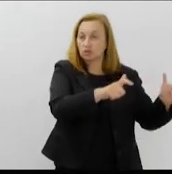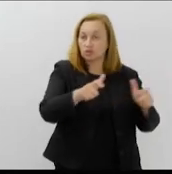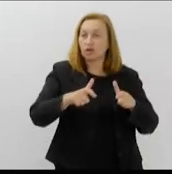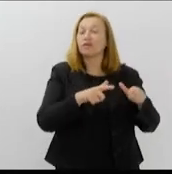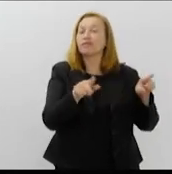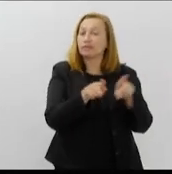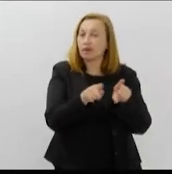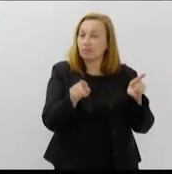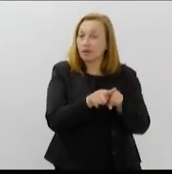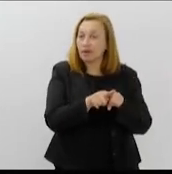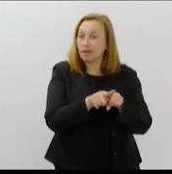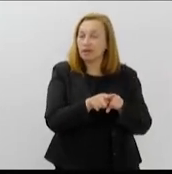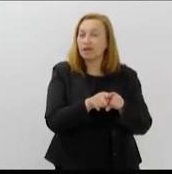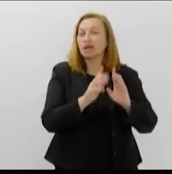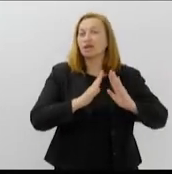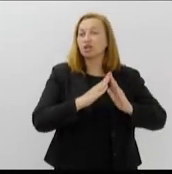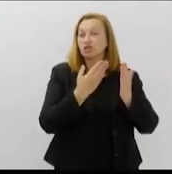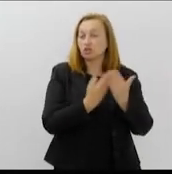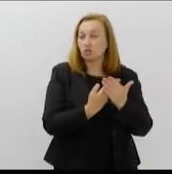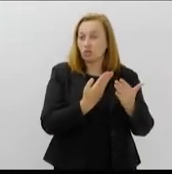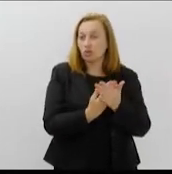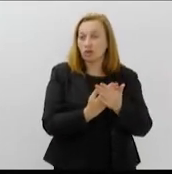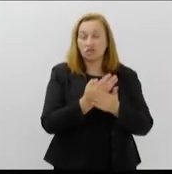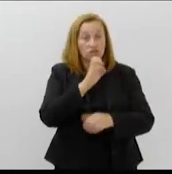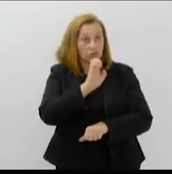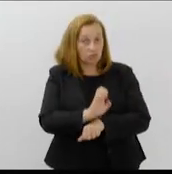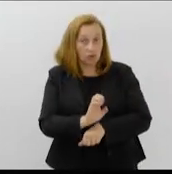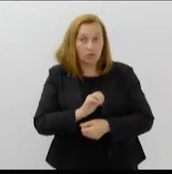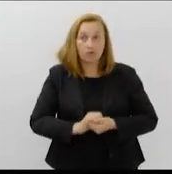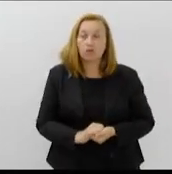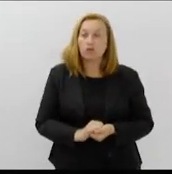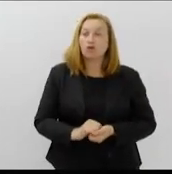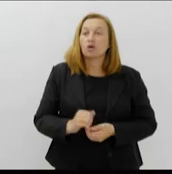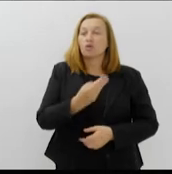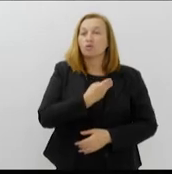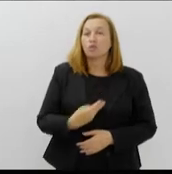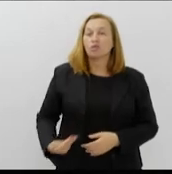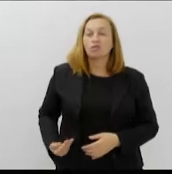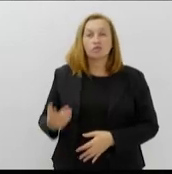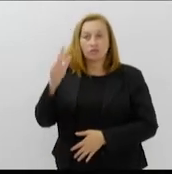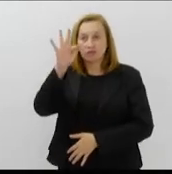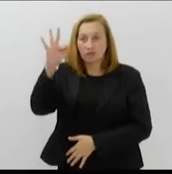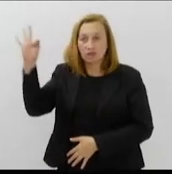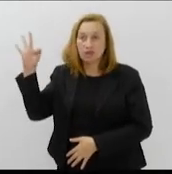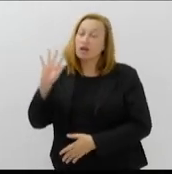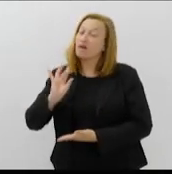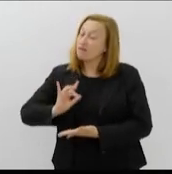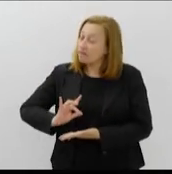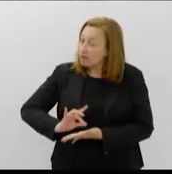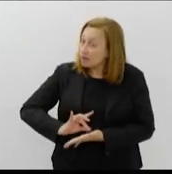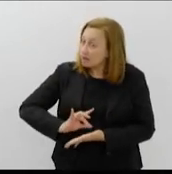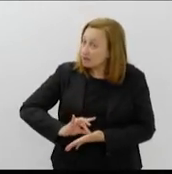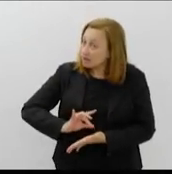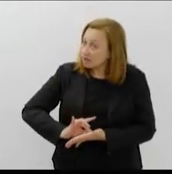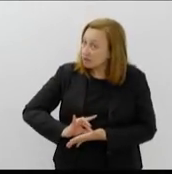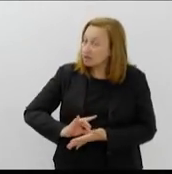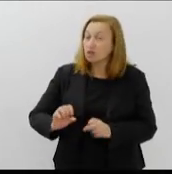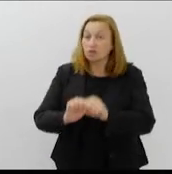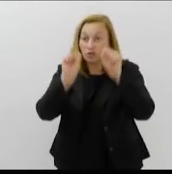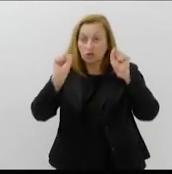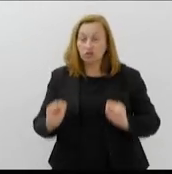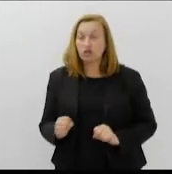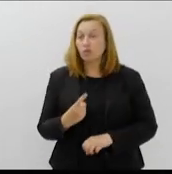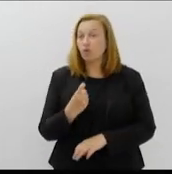também as escolas estaduais. O governo federal, é bem verdade, por meio do Sistema Único